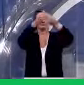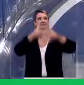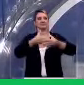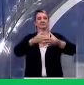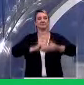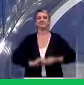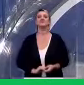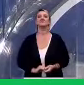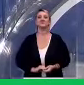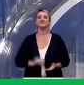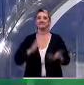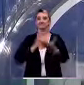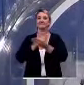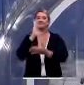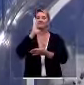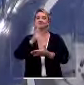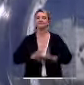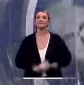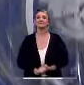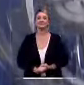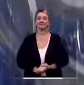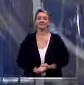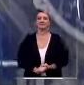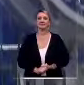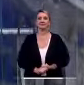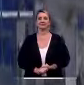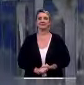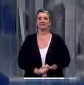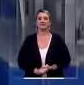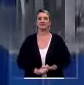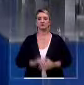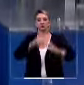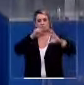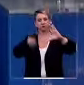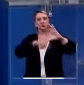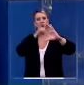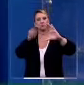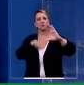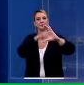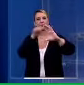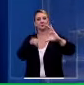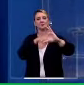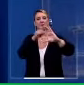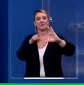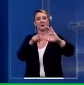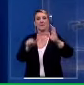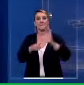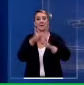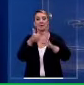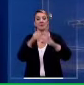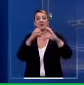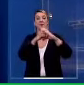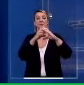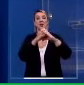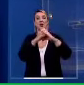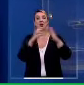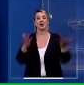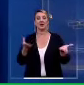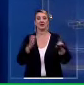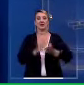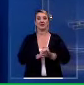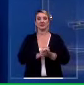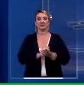posicionadas, valendo! Olha só, globo girando, vem aí, olha só, primeira bola desta